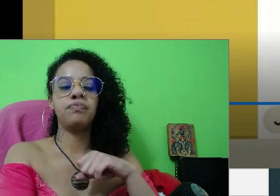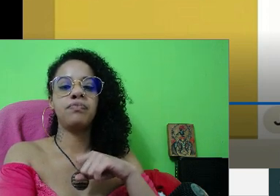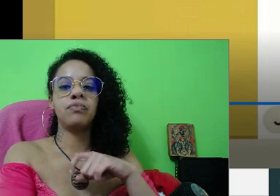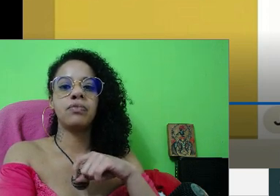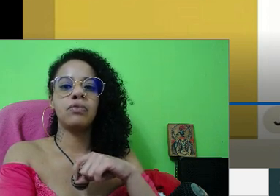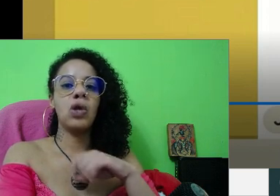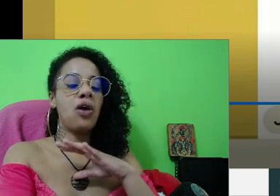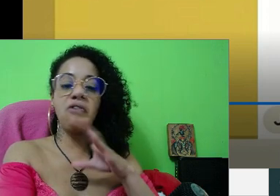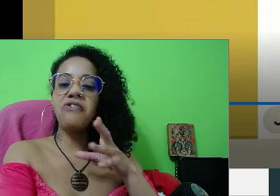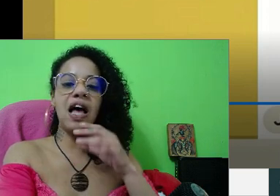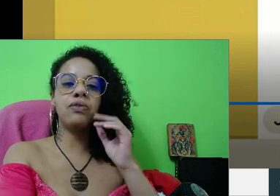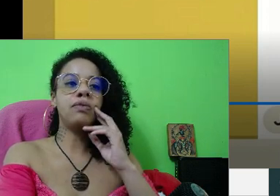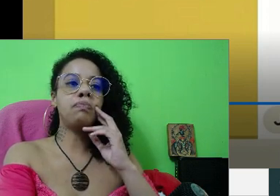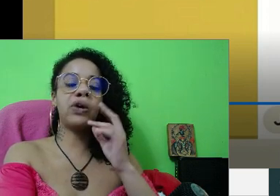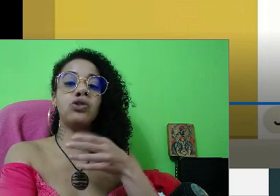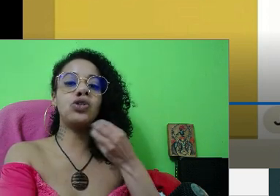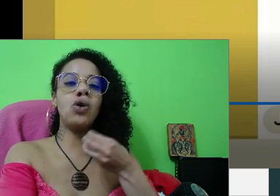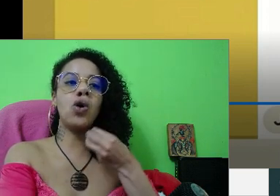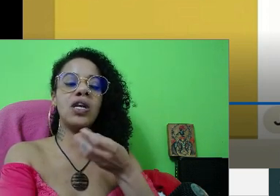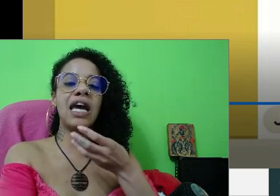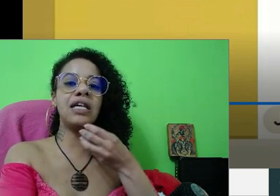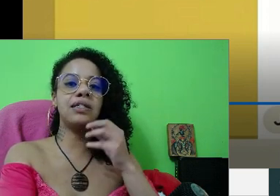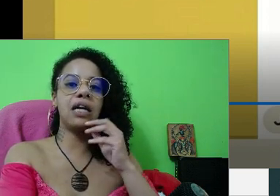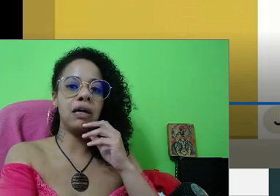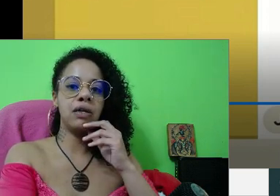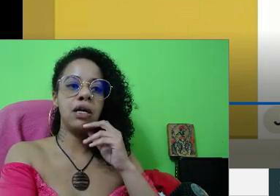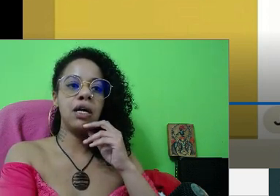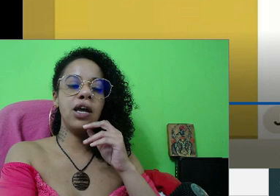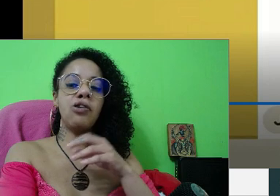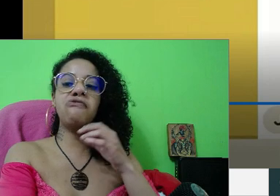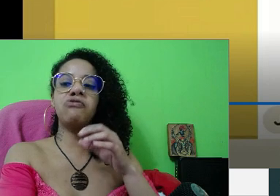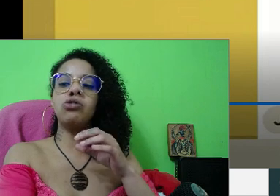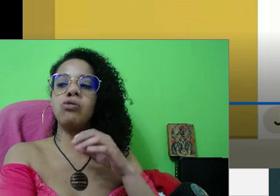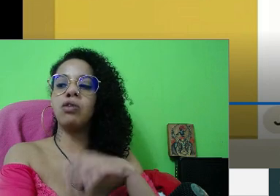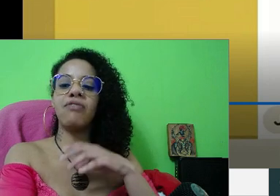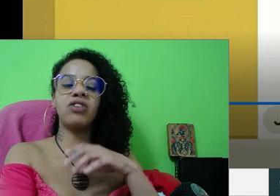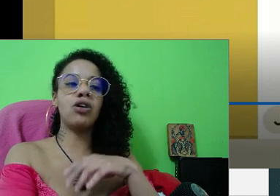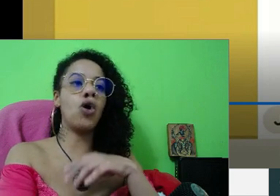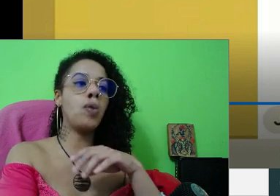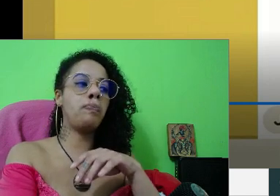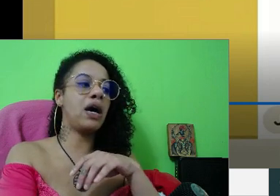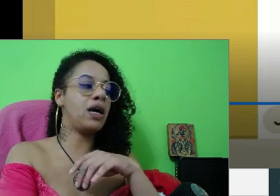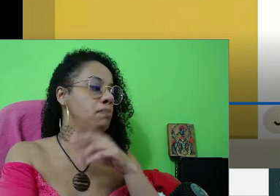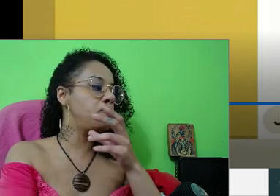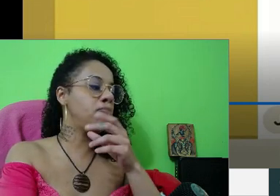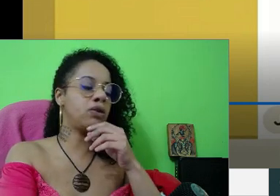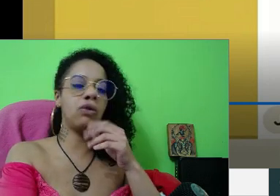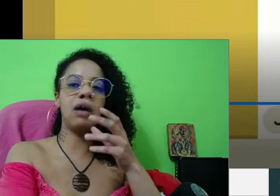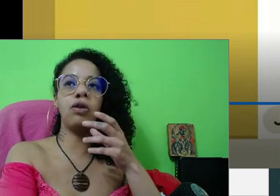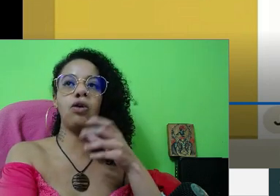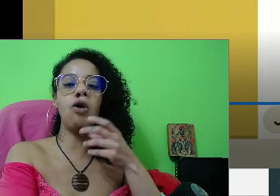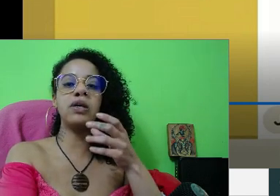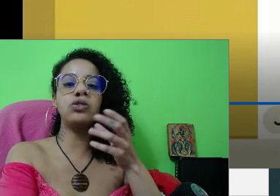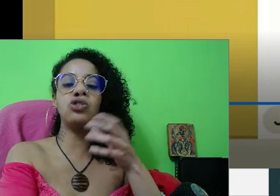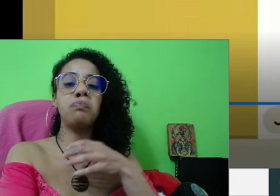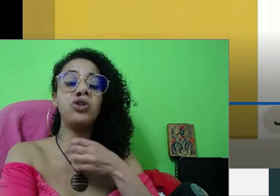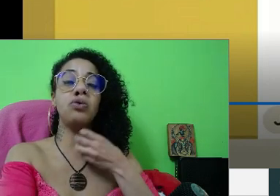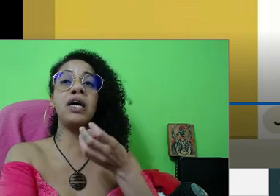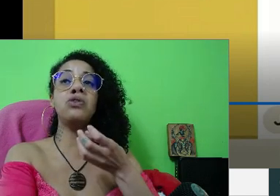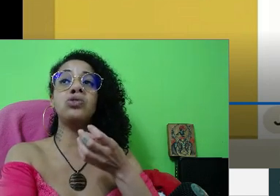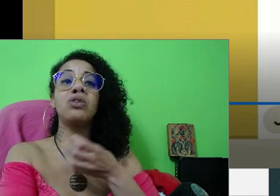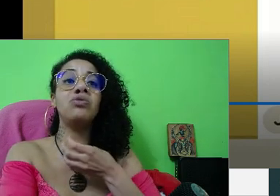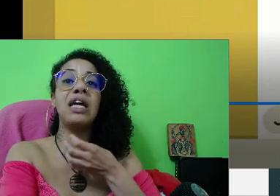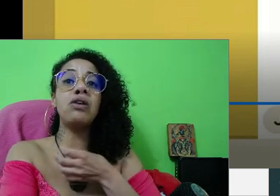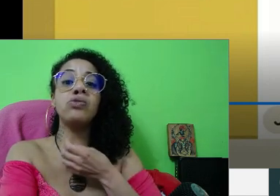falo Eu não falo porque eu sou honesta eu não vou lavar roupa em público roupa